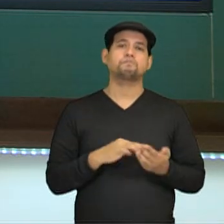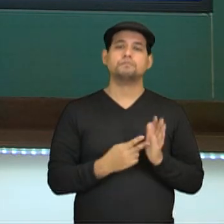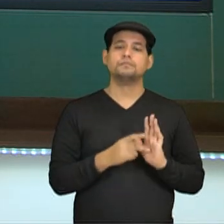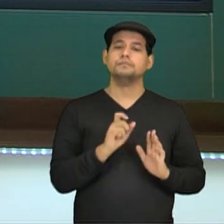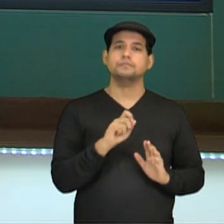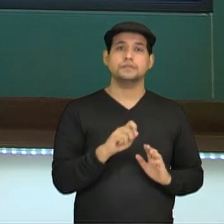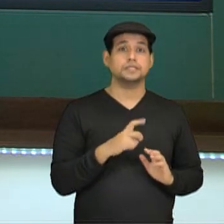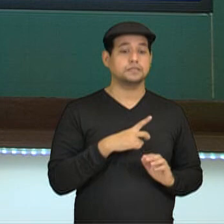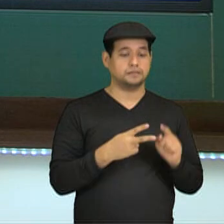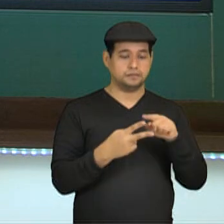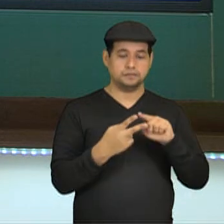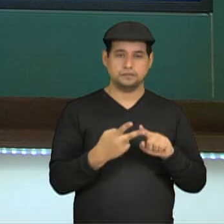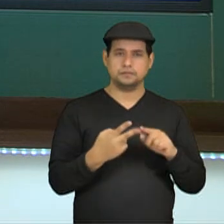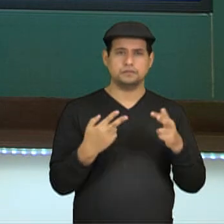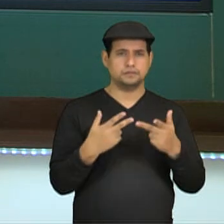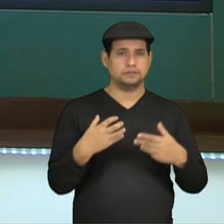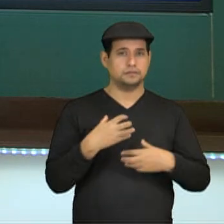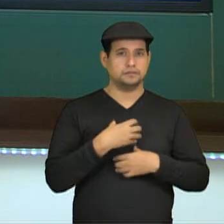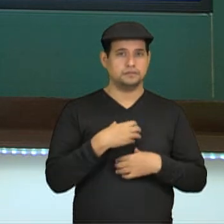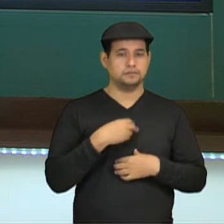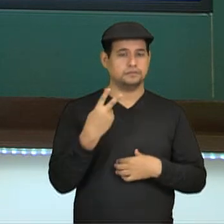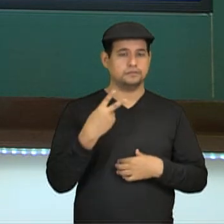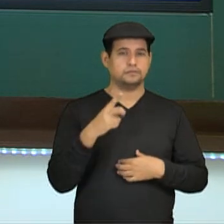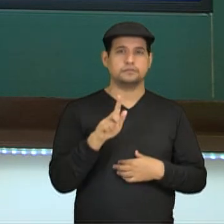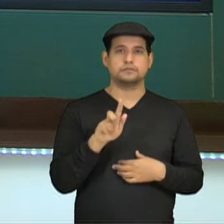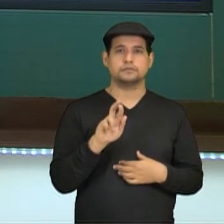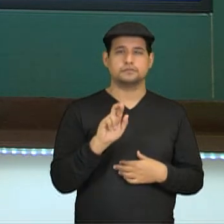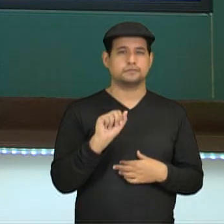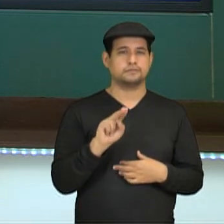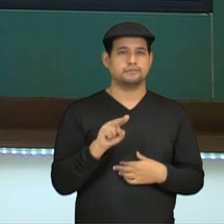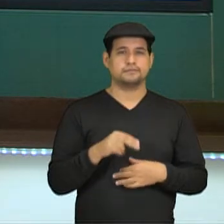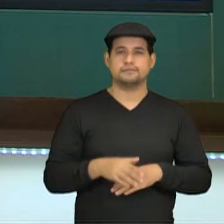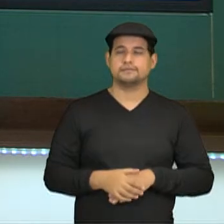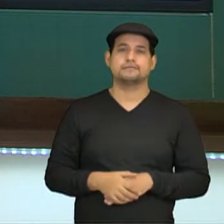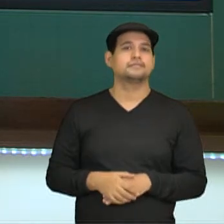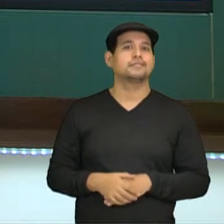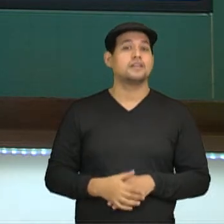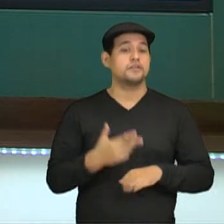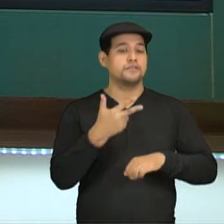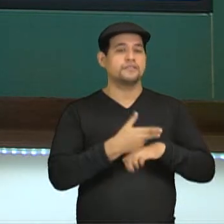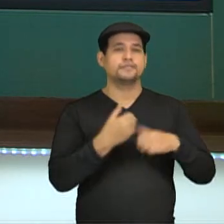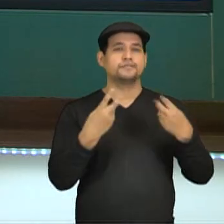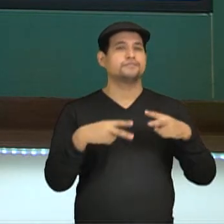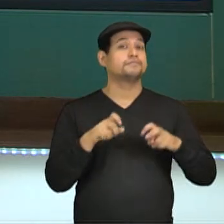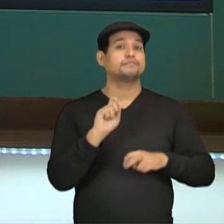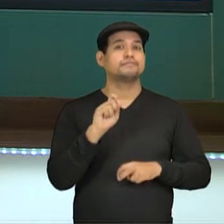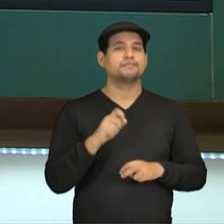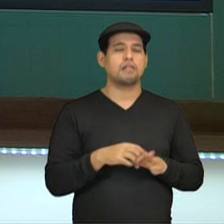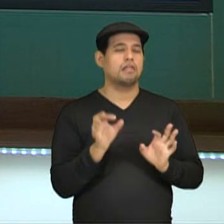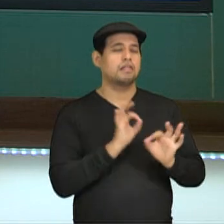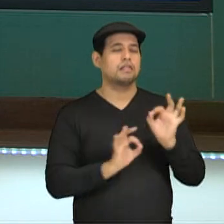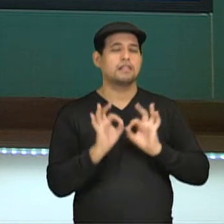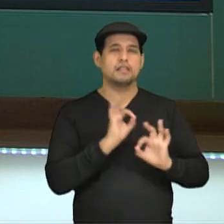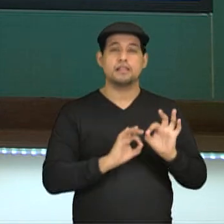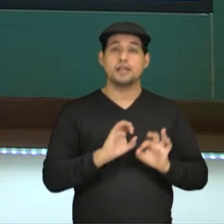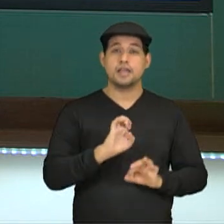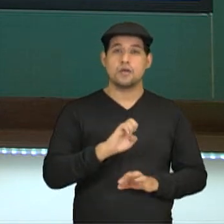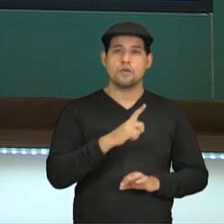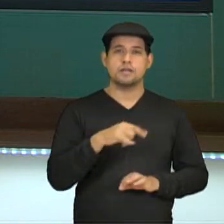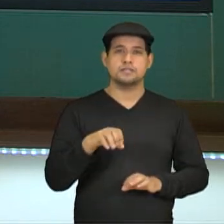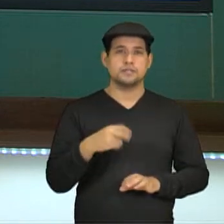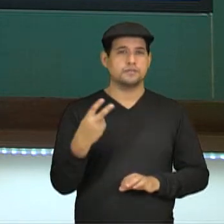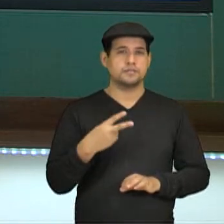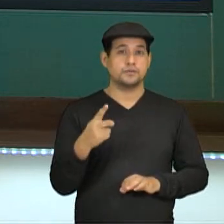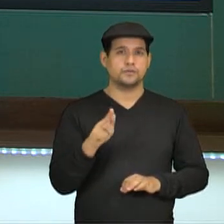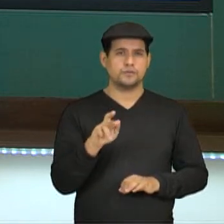seriam as 2 soluções de uma equação do segundo grau, ok? Nesse vídeo falamos sobre resolução de equação do segundo grau com